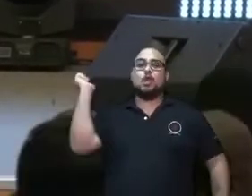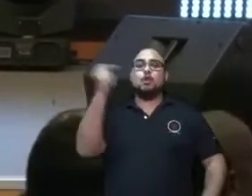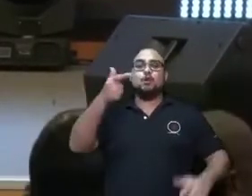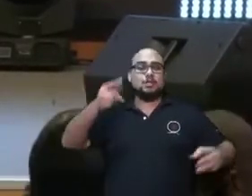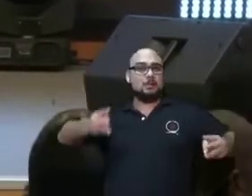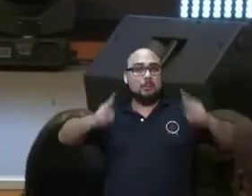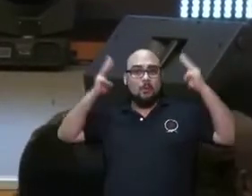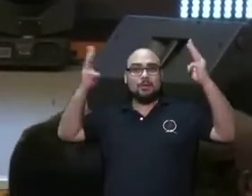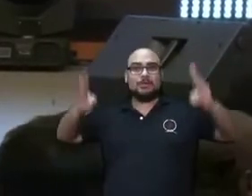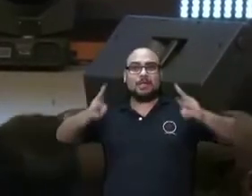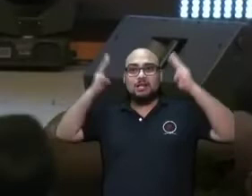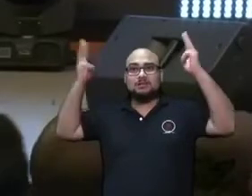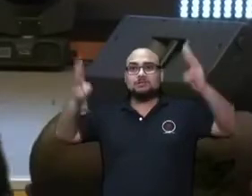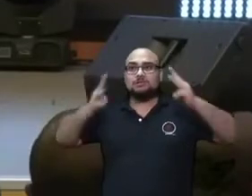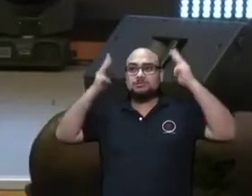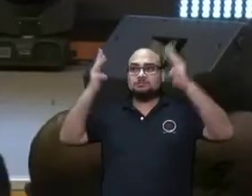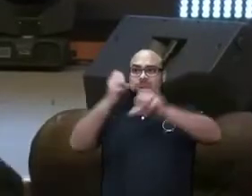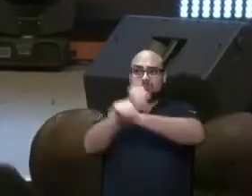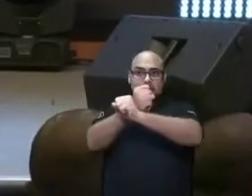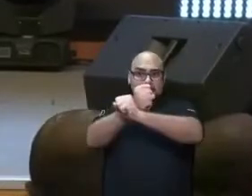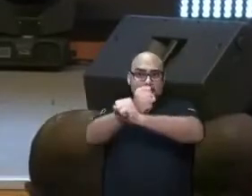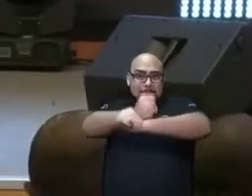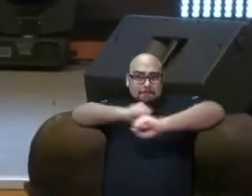Libera os pés dele agora, Deus.